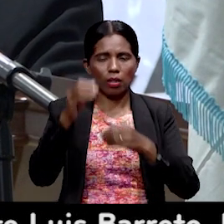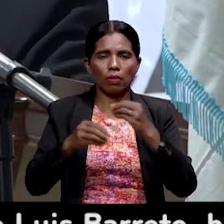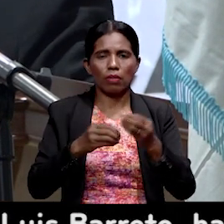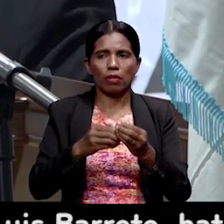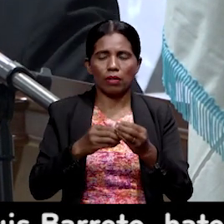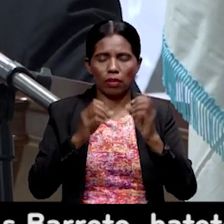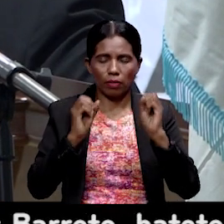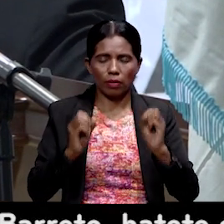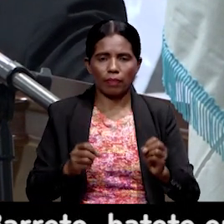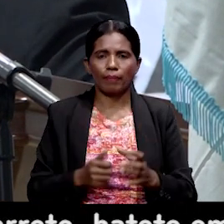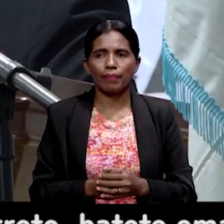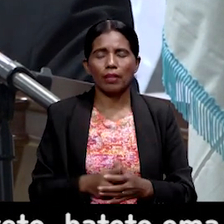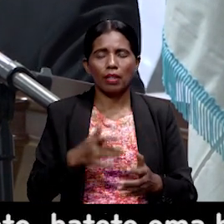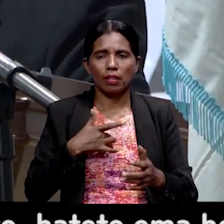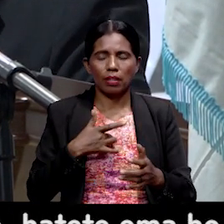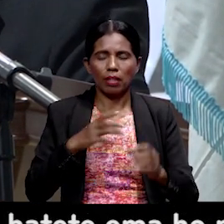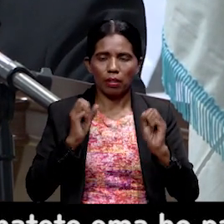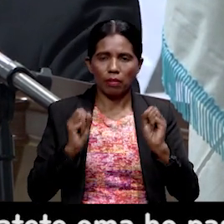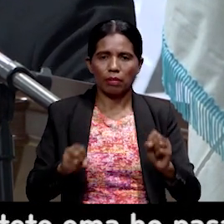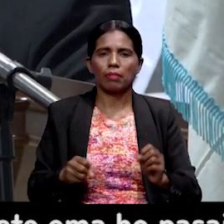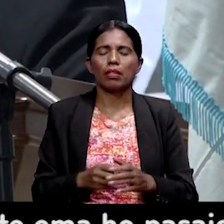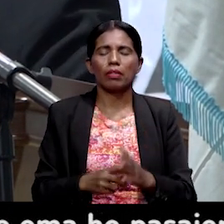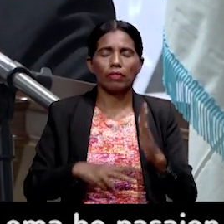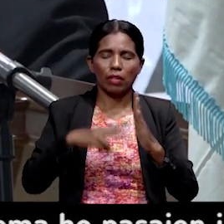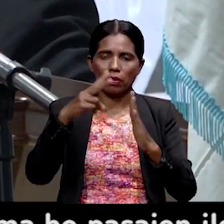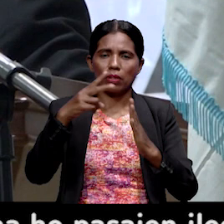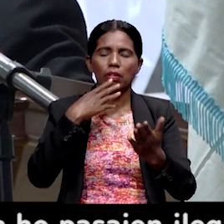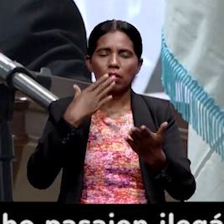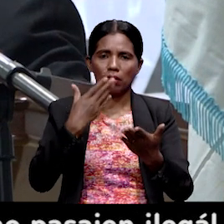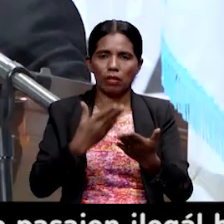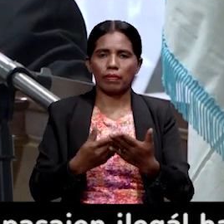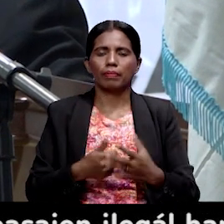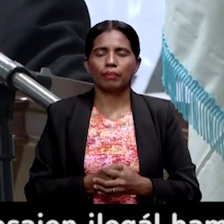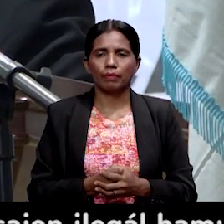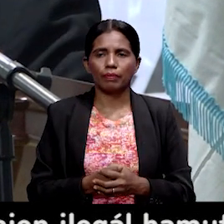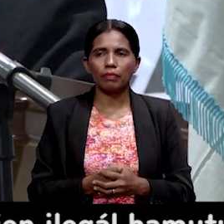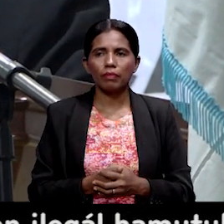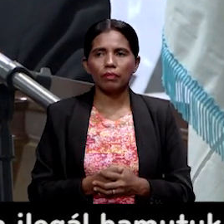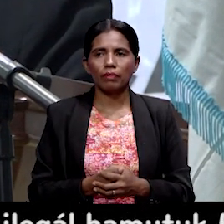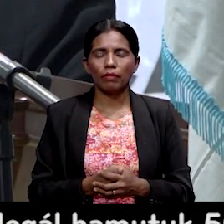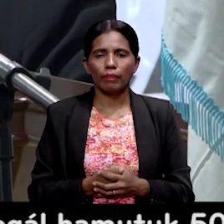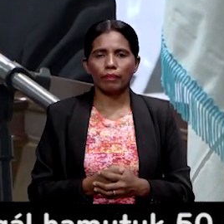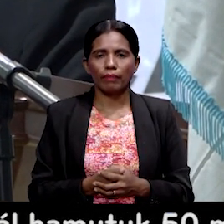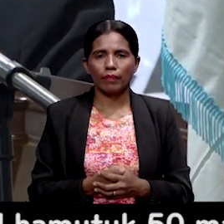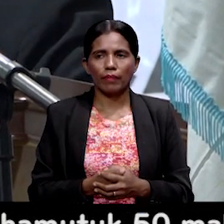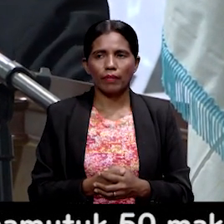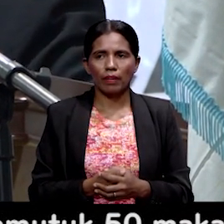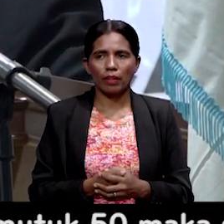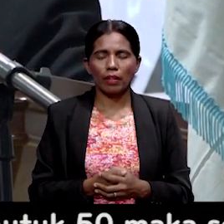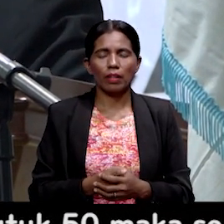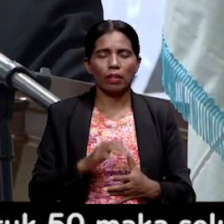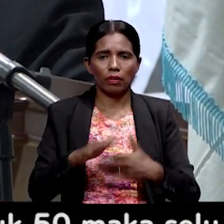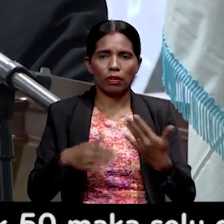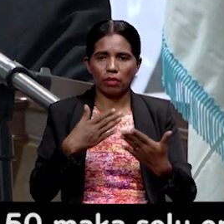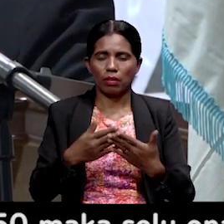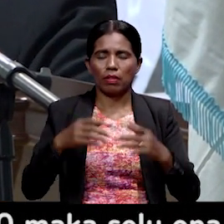ou científicos, mas também em valores e méritos cívicos, humanistas e morais, que irão